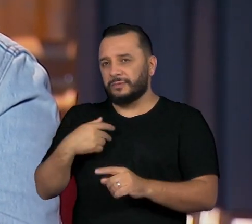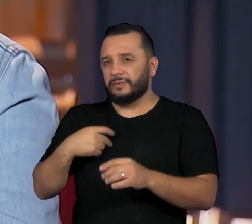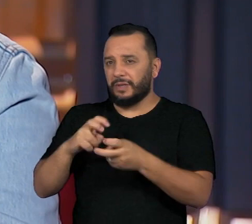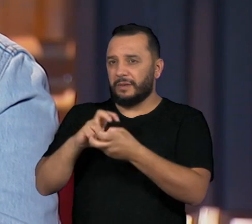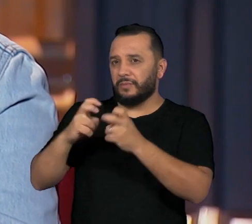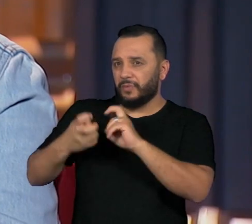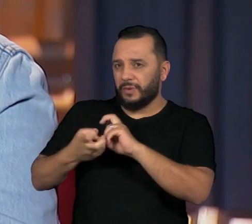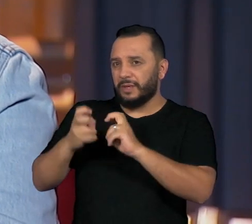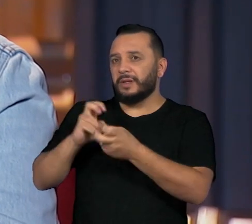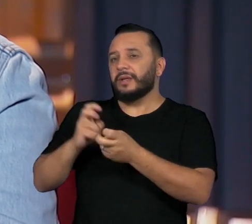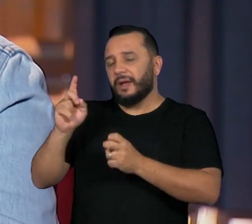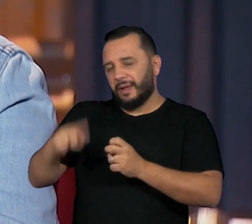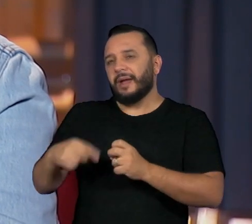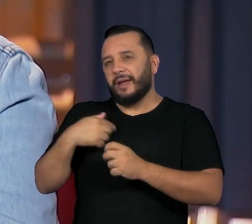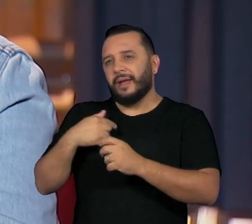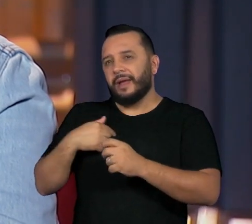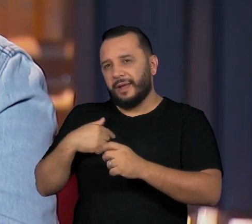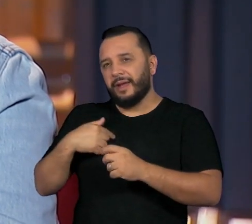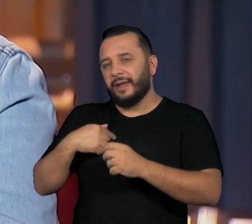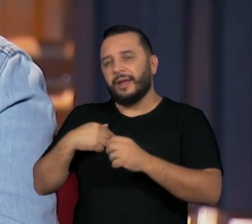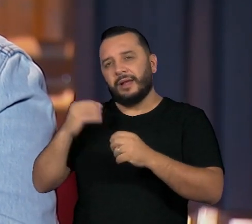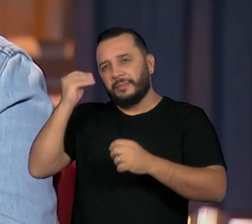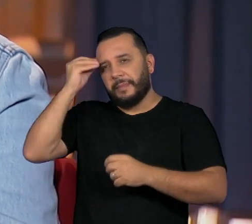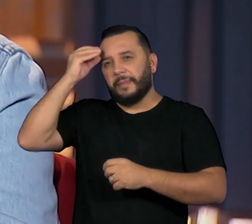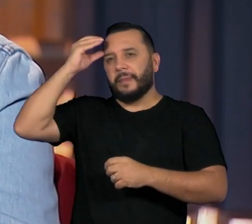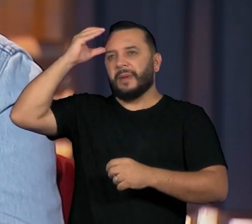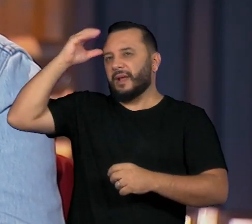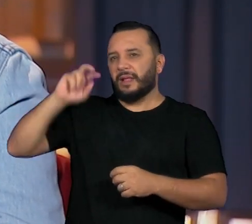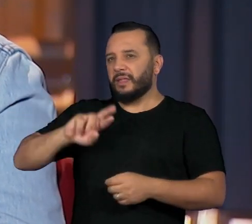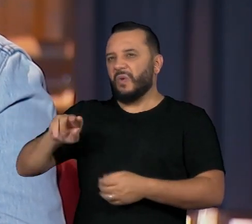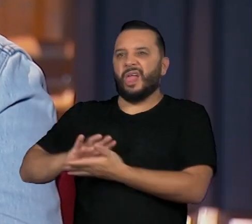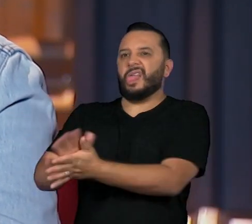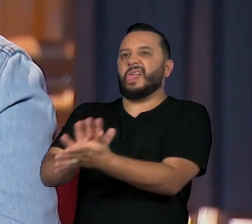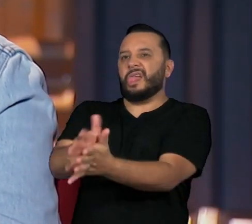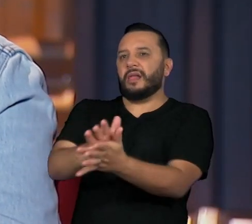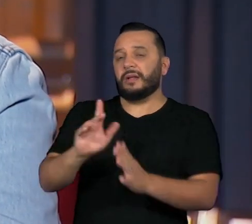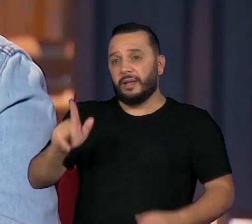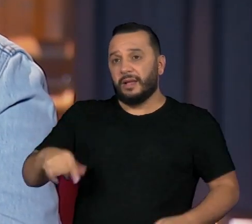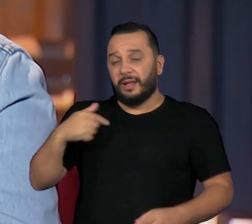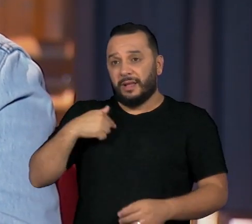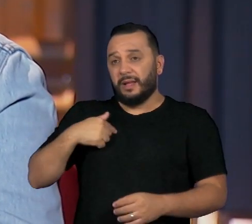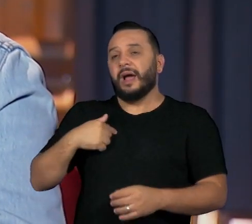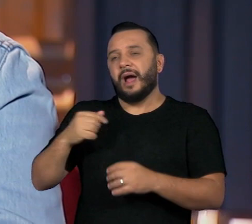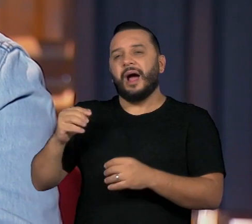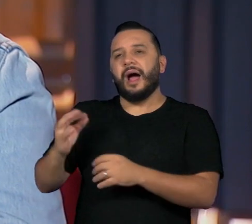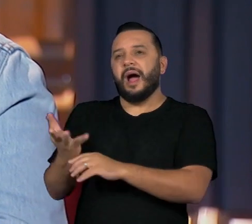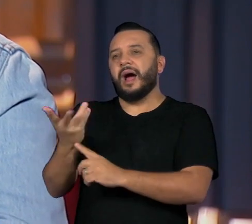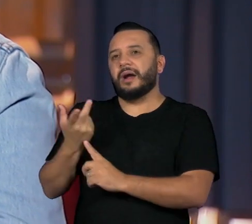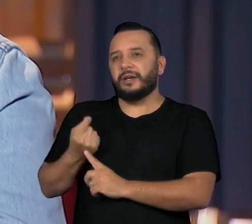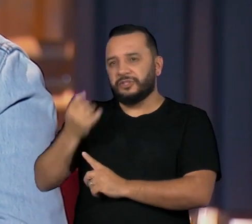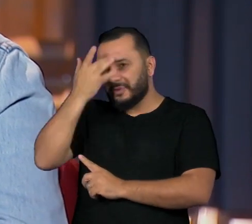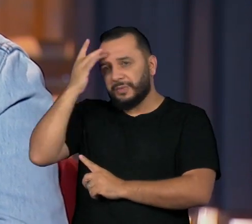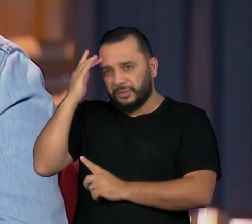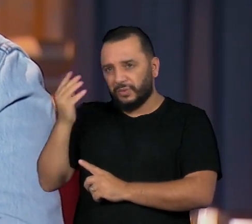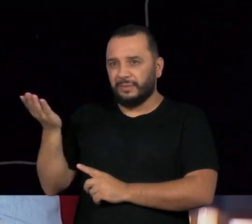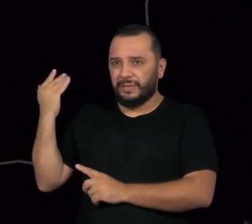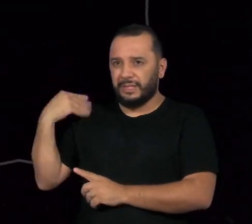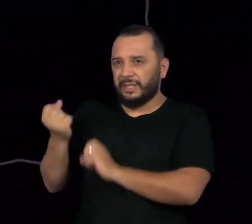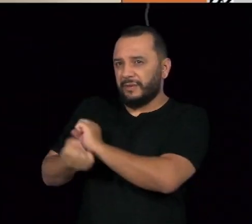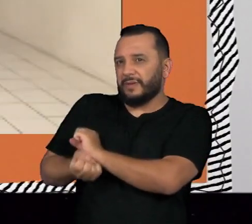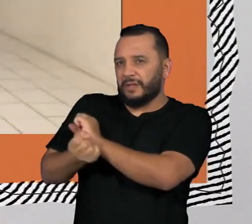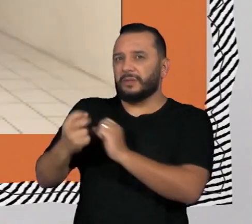o crescimento das pessoas, não é um massacre. Capoeira é uma arte desenvolvida por pessoas escravizadas. Então ela não pode oprimir, ela tem que